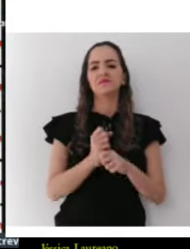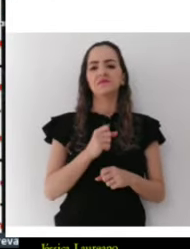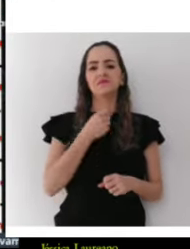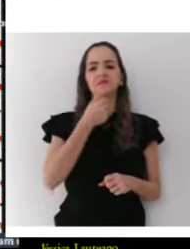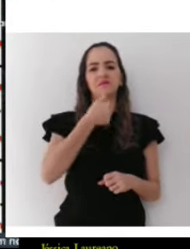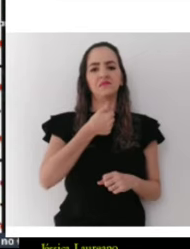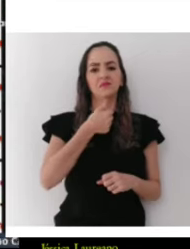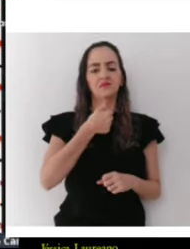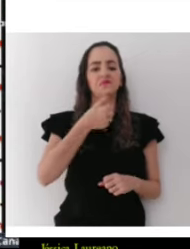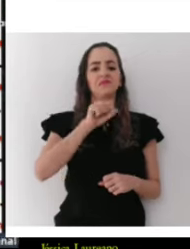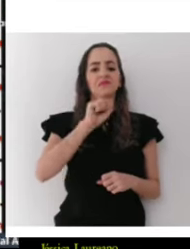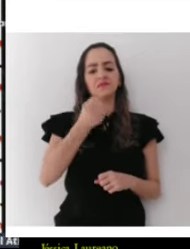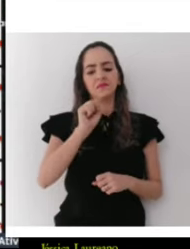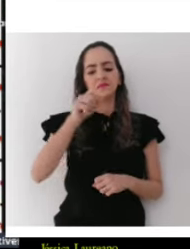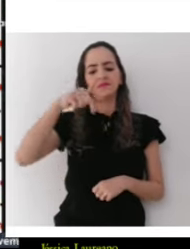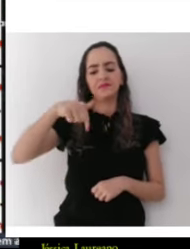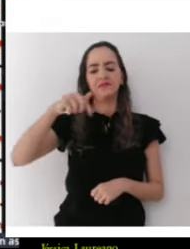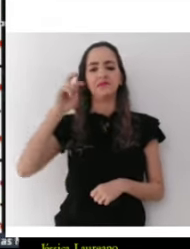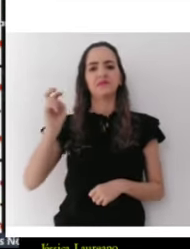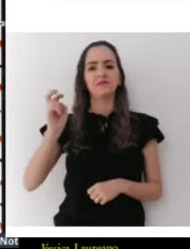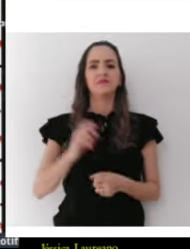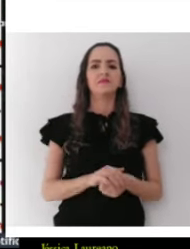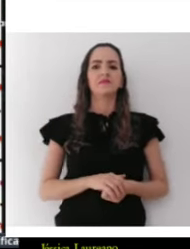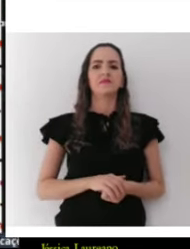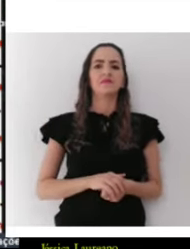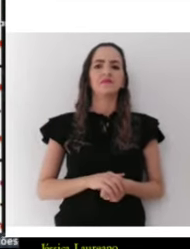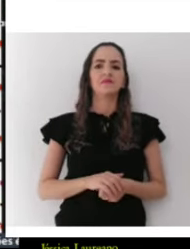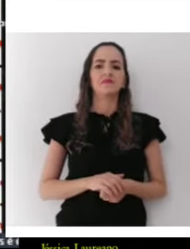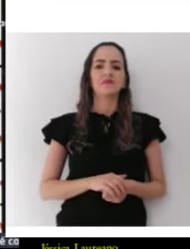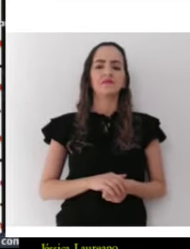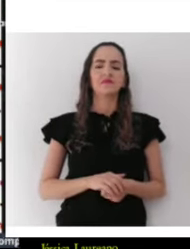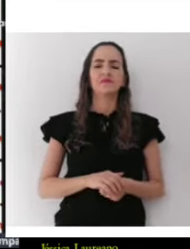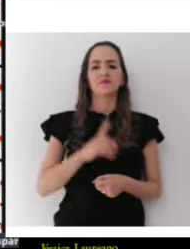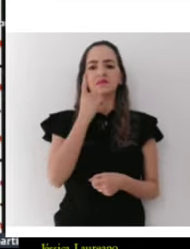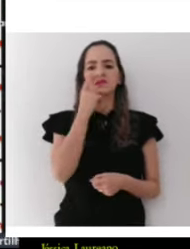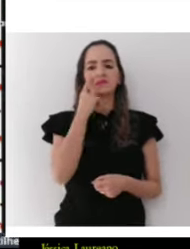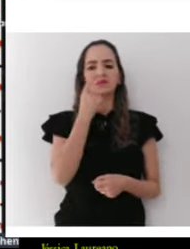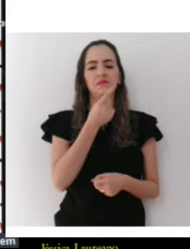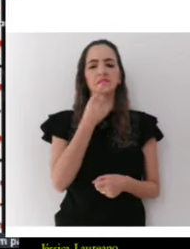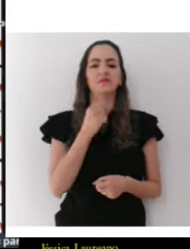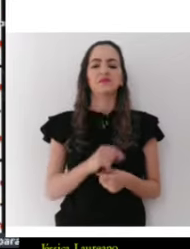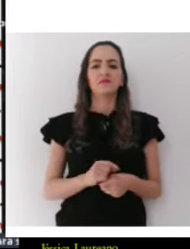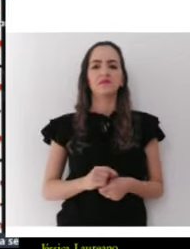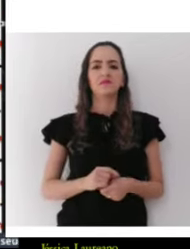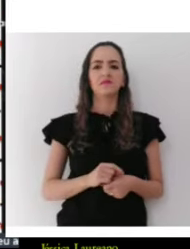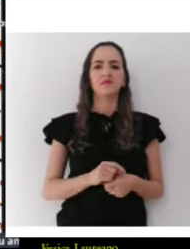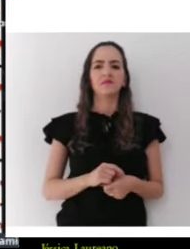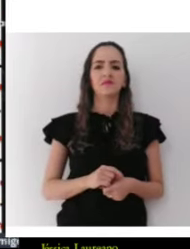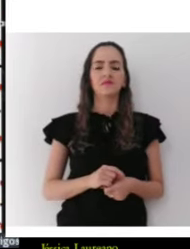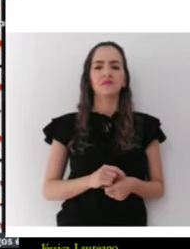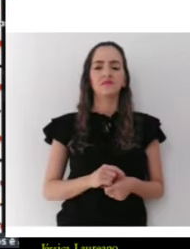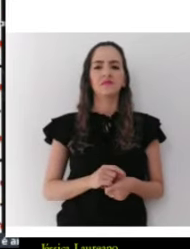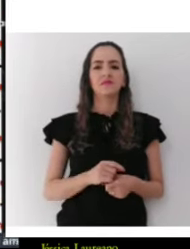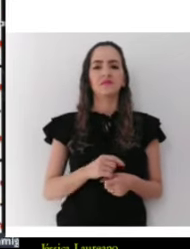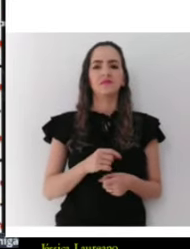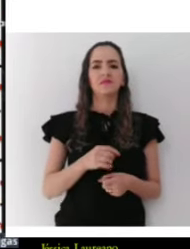1.875. Aí eu chego aqui, ó. Caio, mostra aqui pro pessoal que quando você chuta, você vem aqui e diminui do